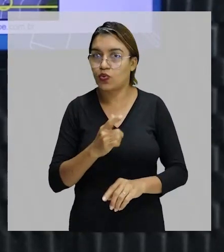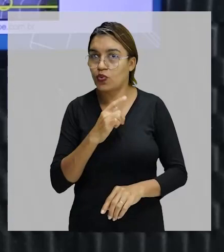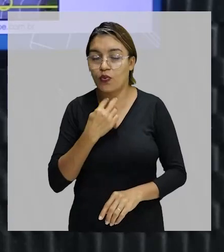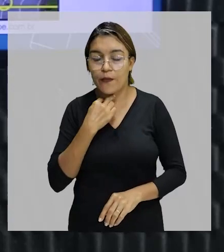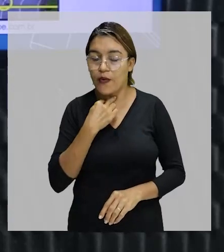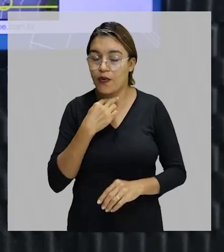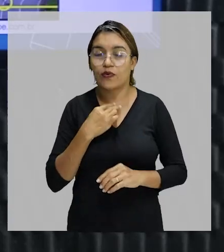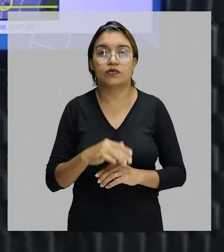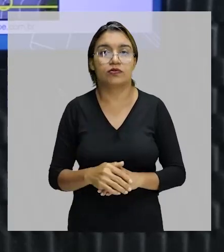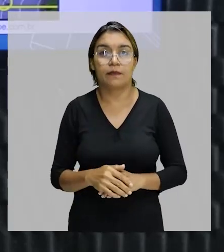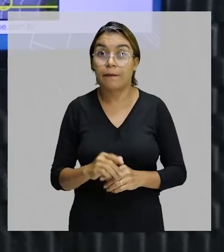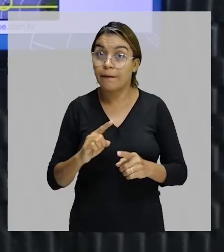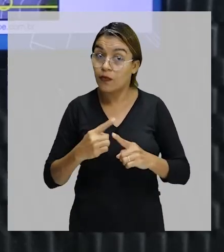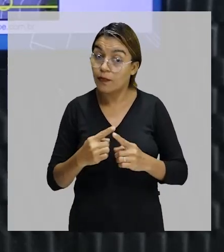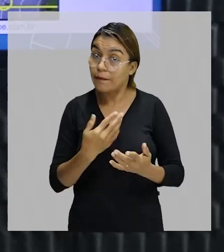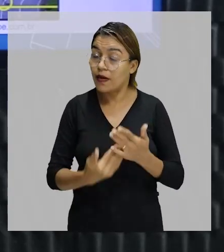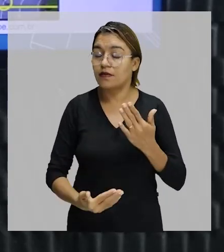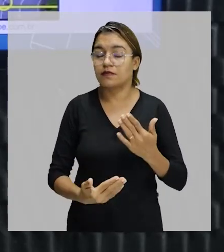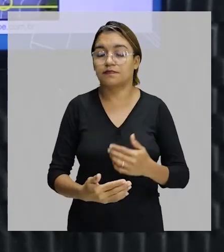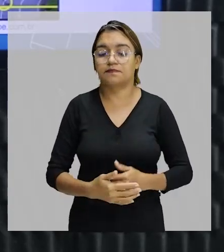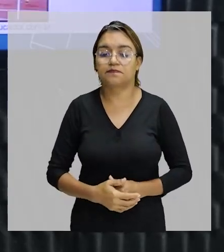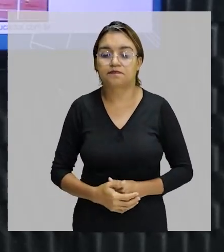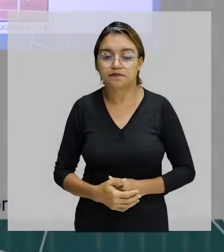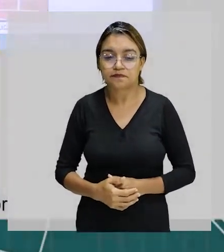de desclassificação.